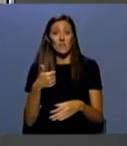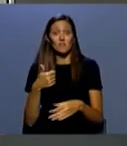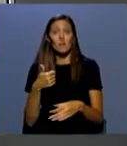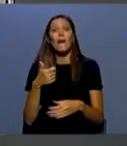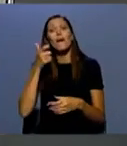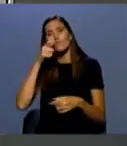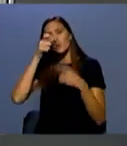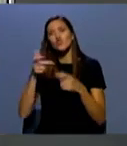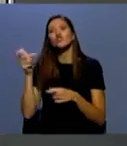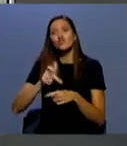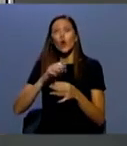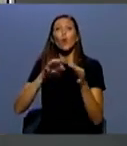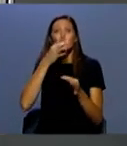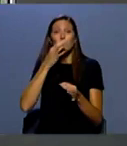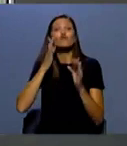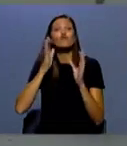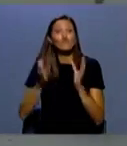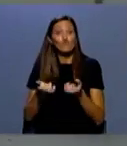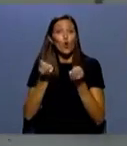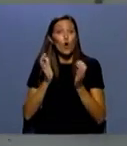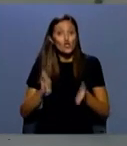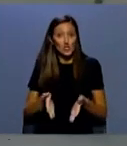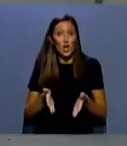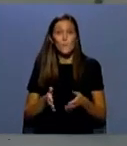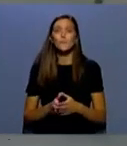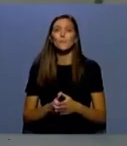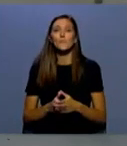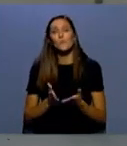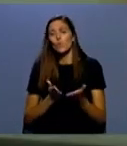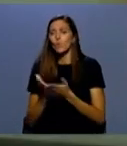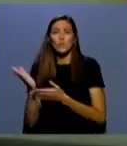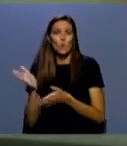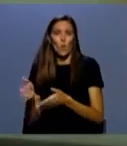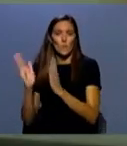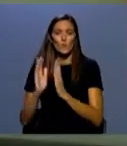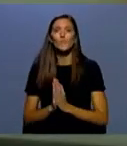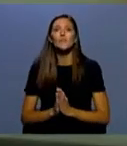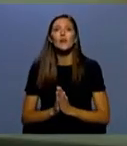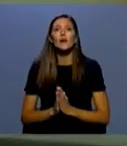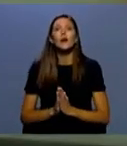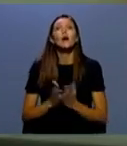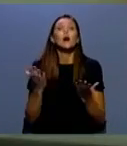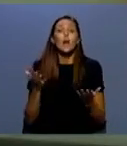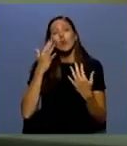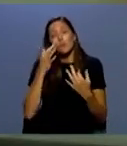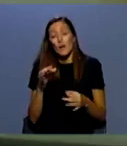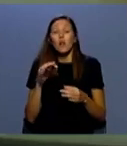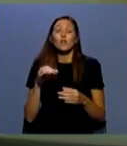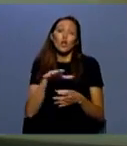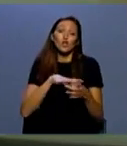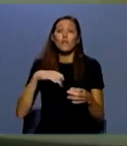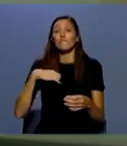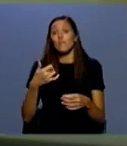quem chega à região já com teste que segue o seu caminho. Naturalmente a zona verde tem o